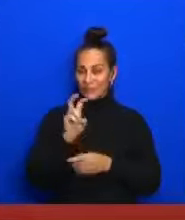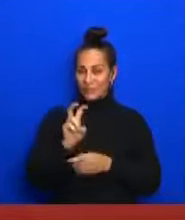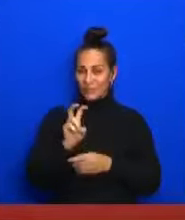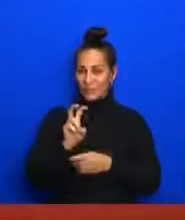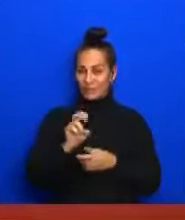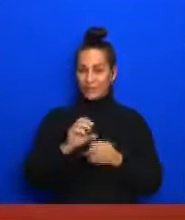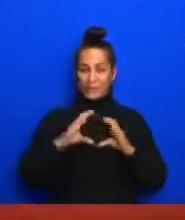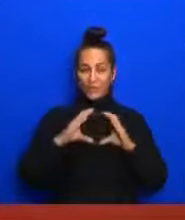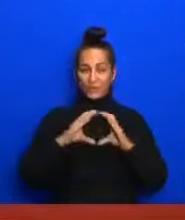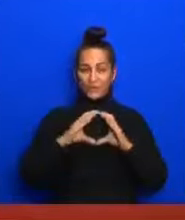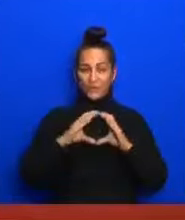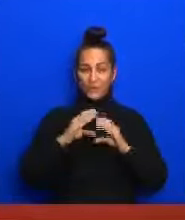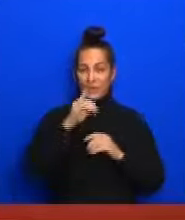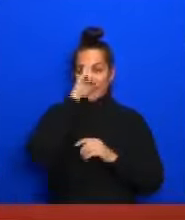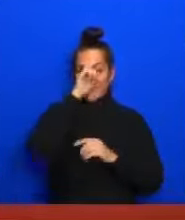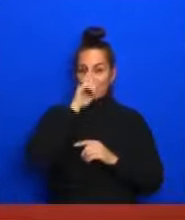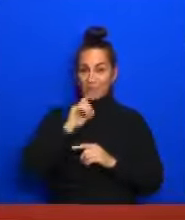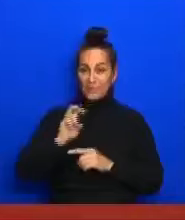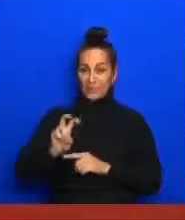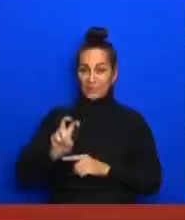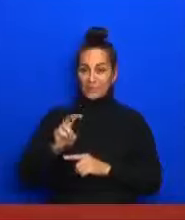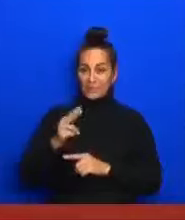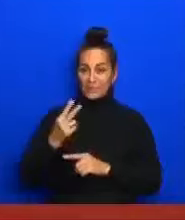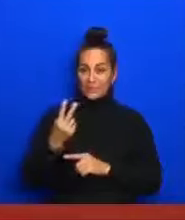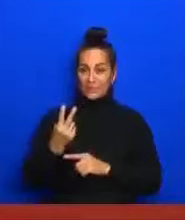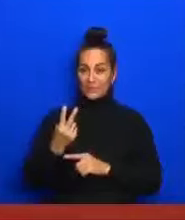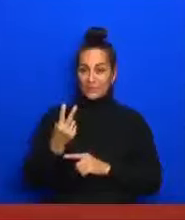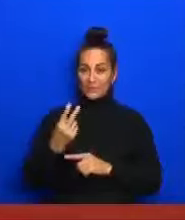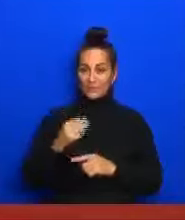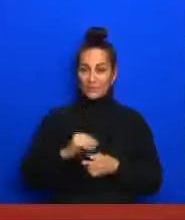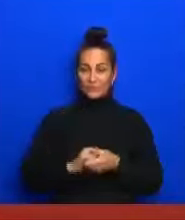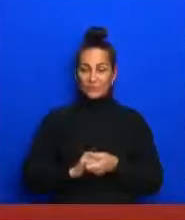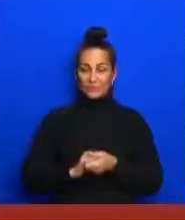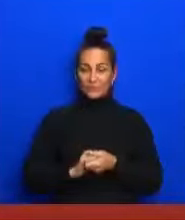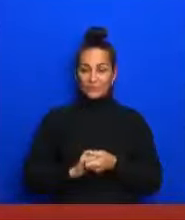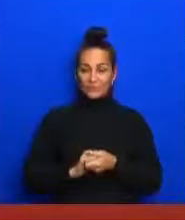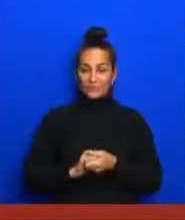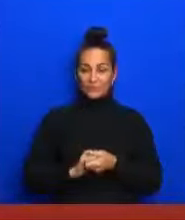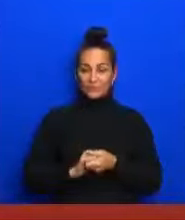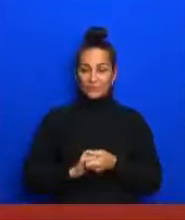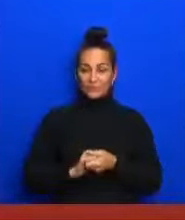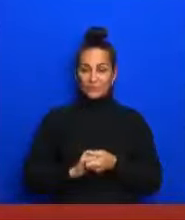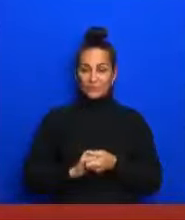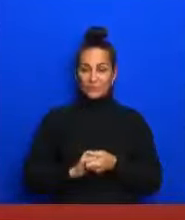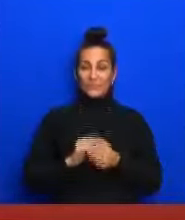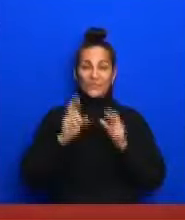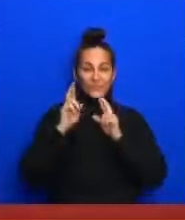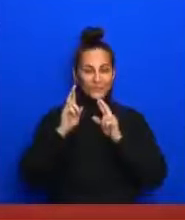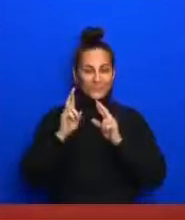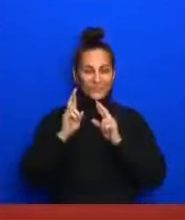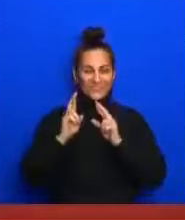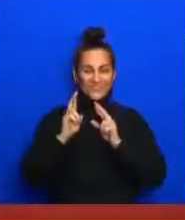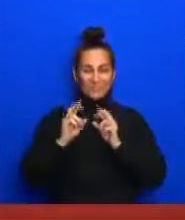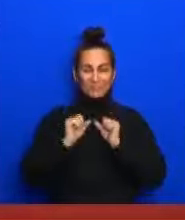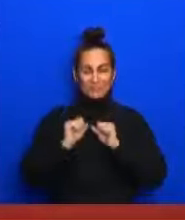5. Bola amarela 52, amarela número 52. Estamos na